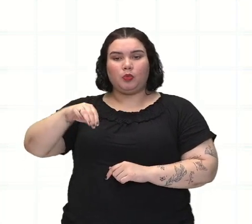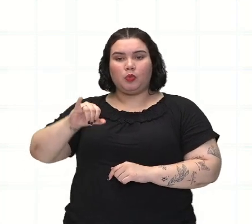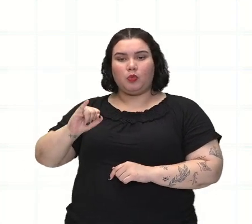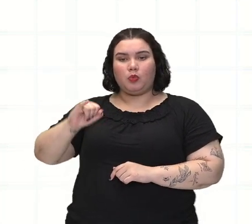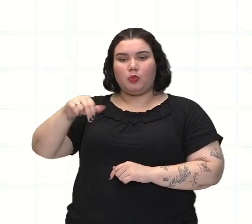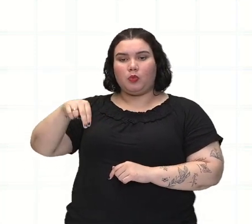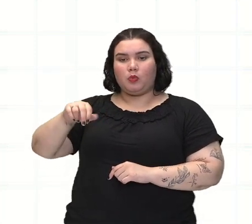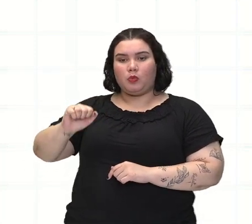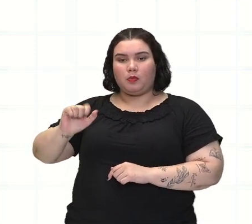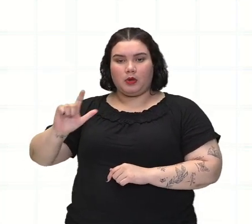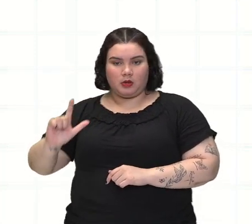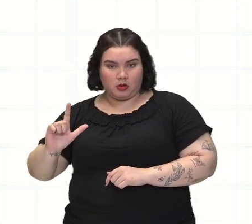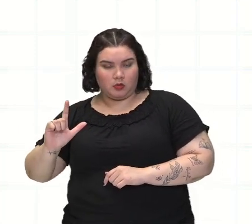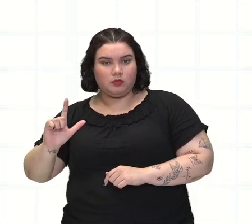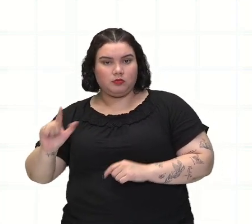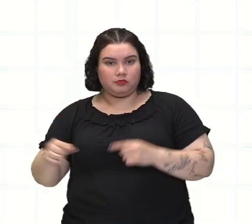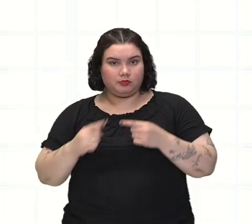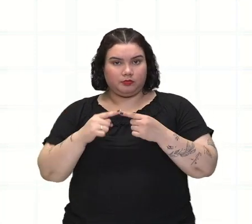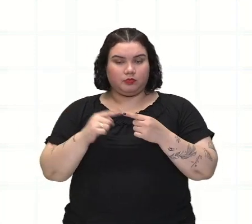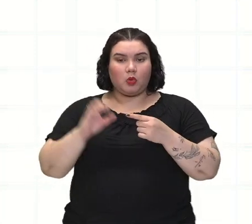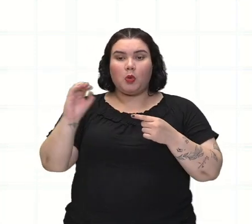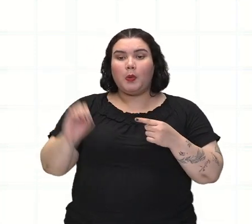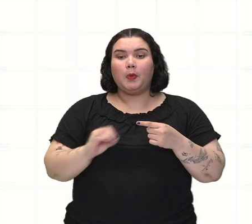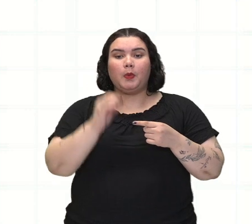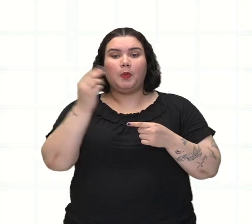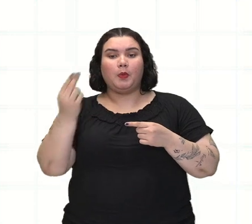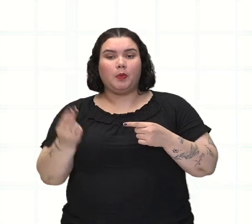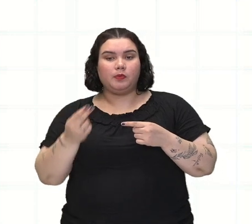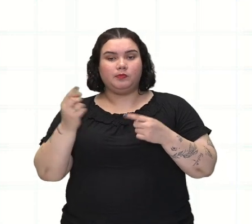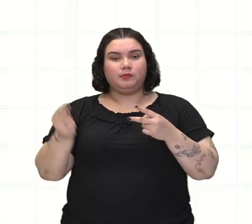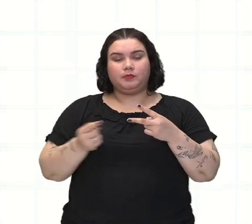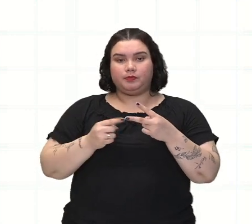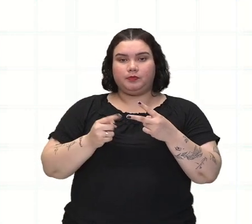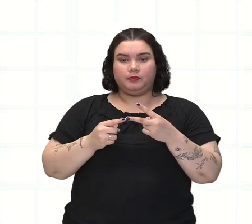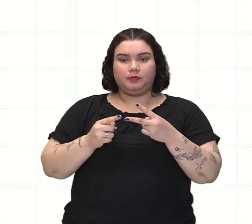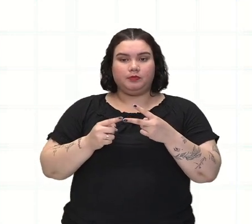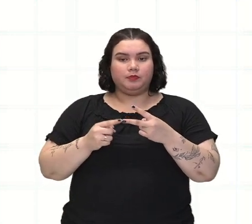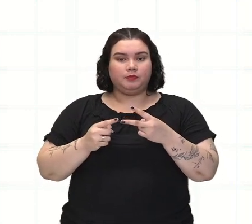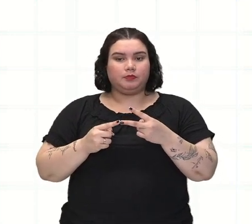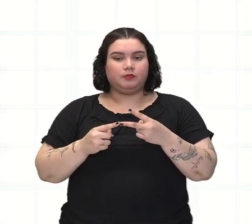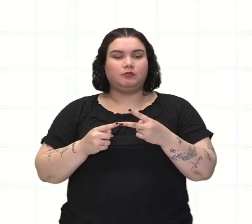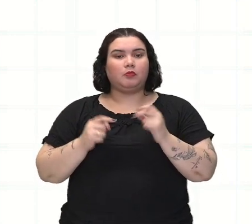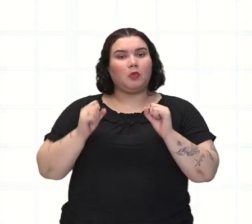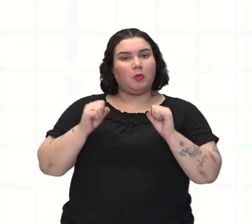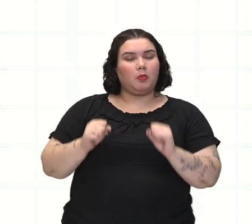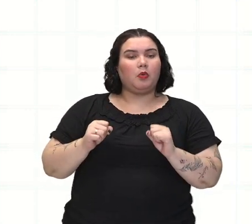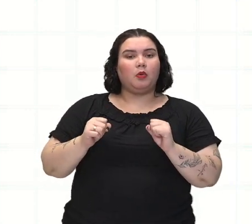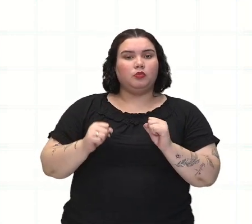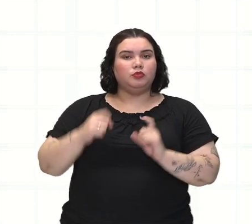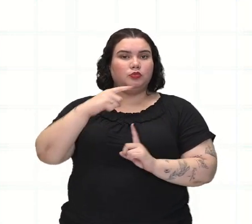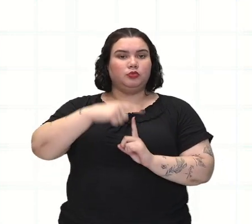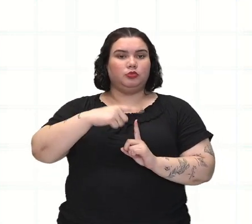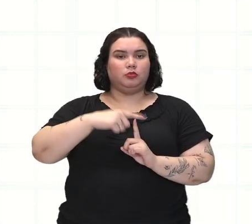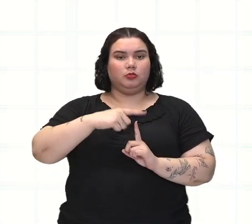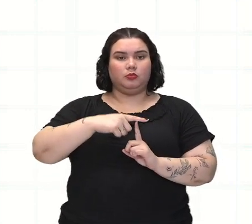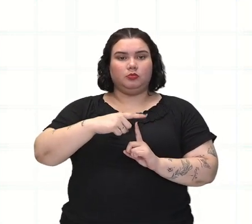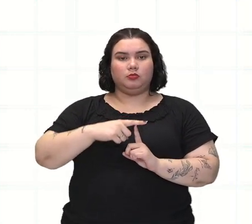nominal ou então a frase ela pode ser